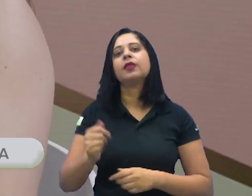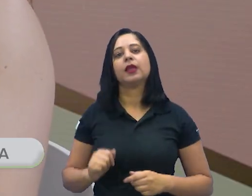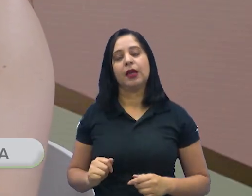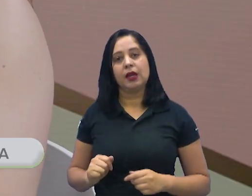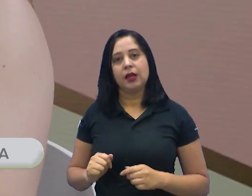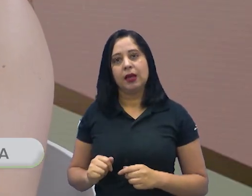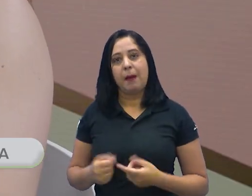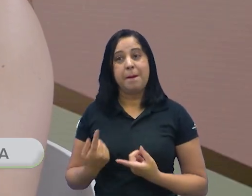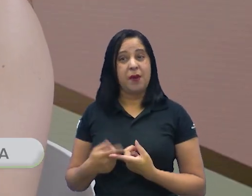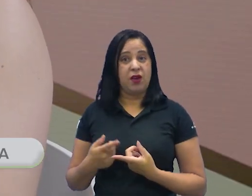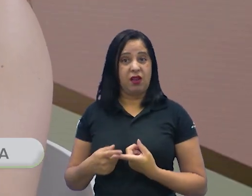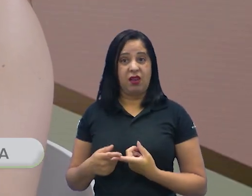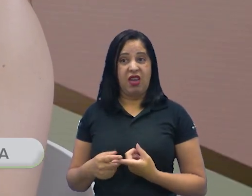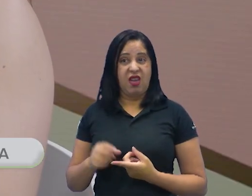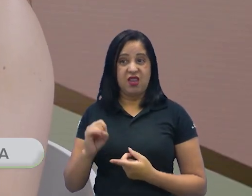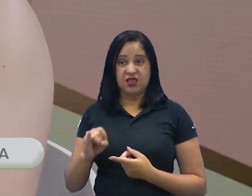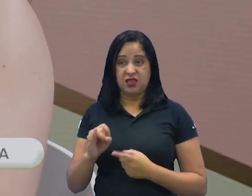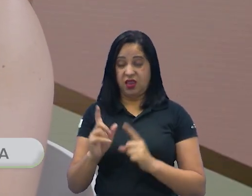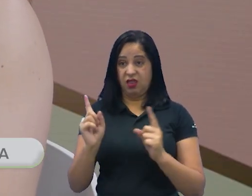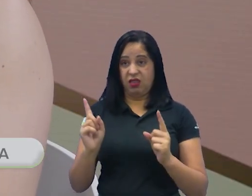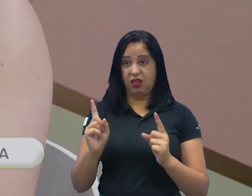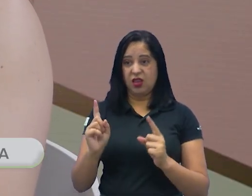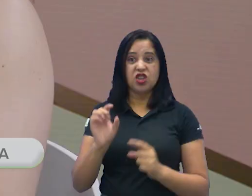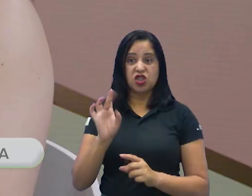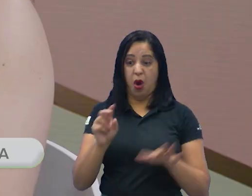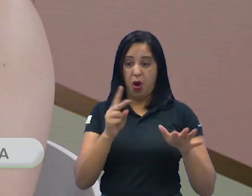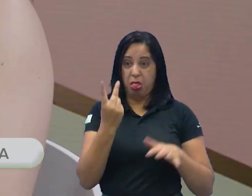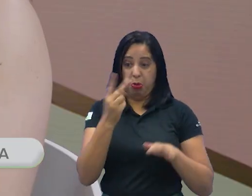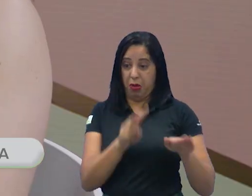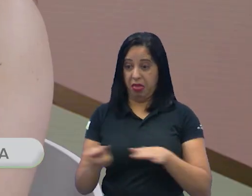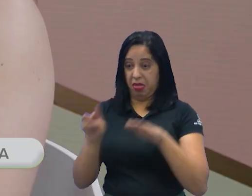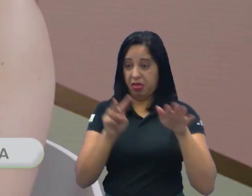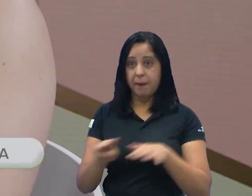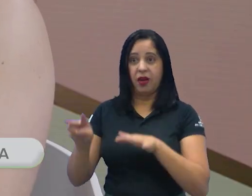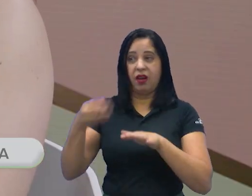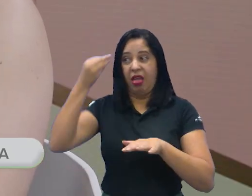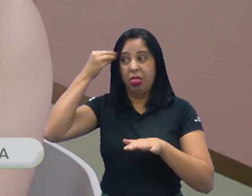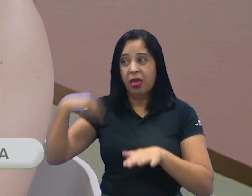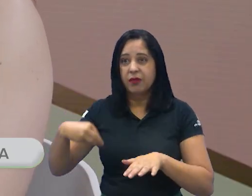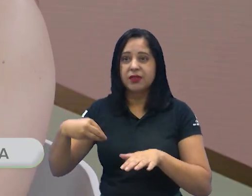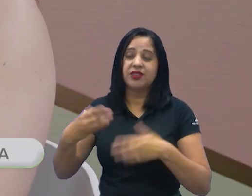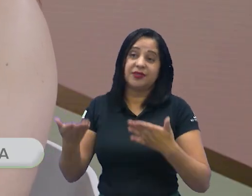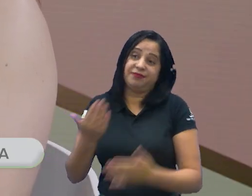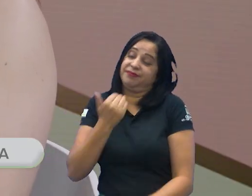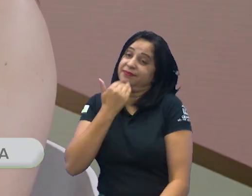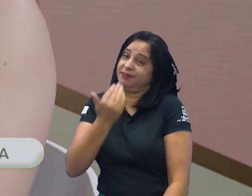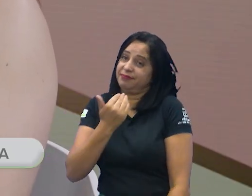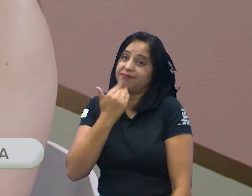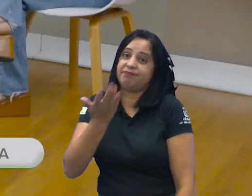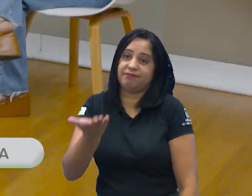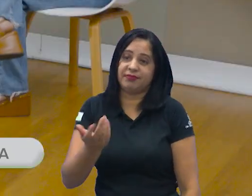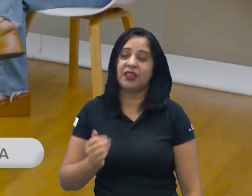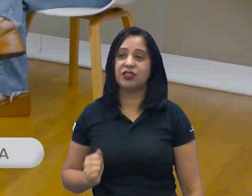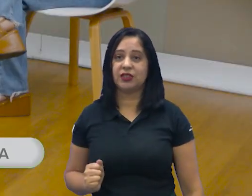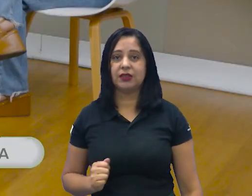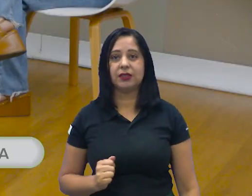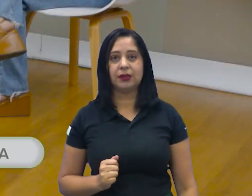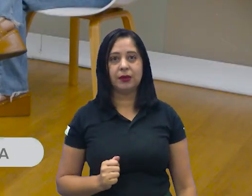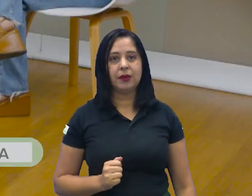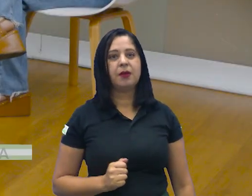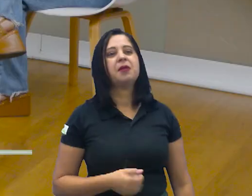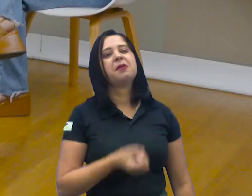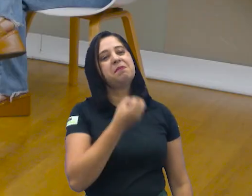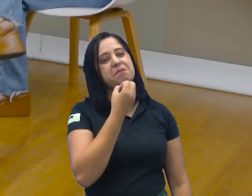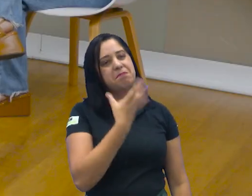do que fazer por um curto período de tempo excessivamente e acabar não dando conta de dar continuidade. Muito